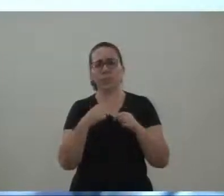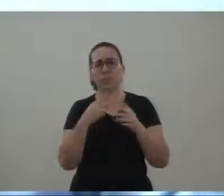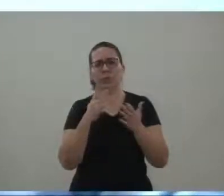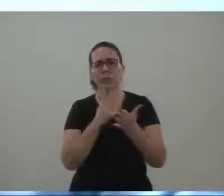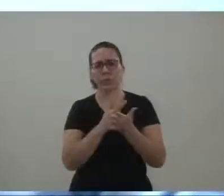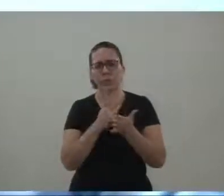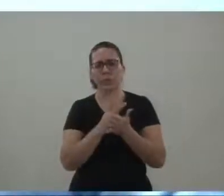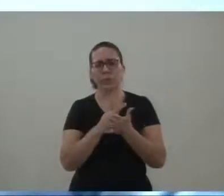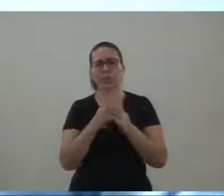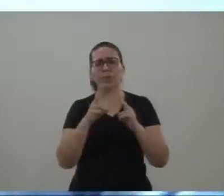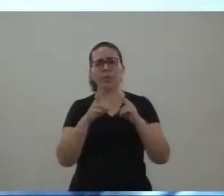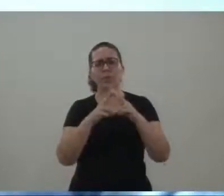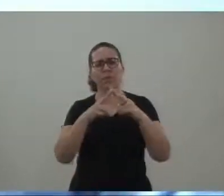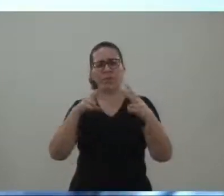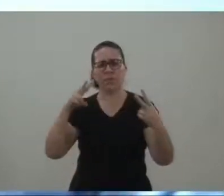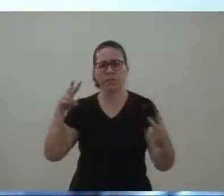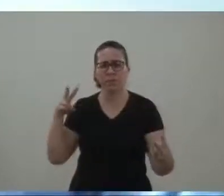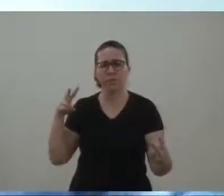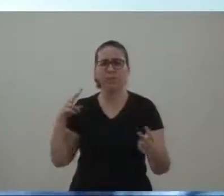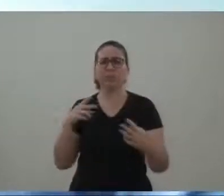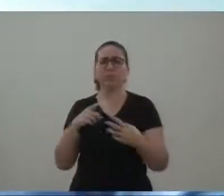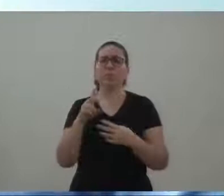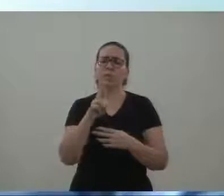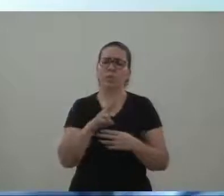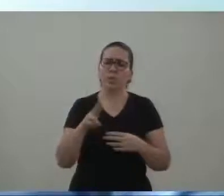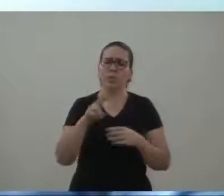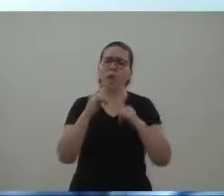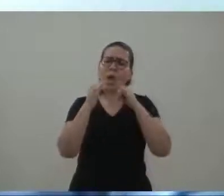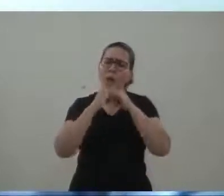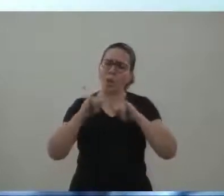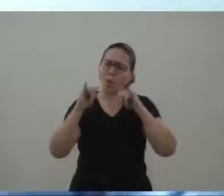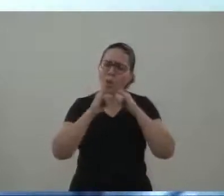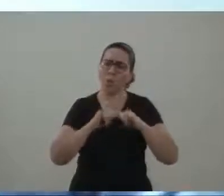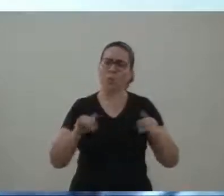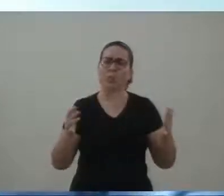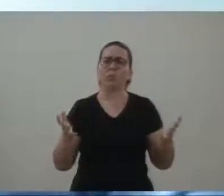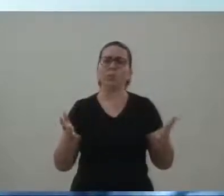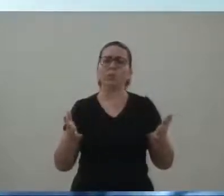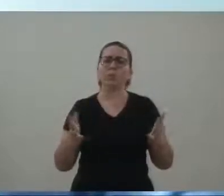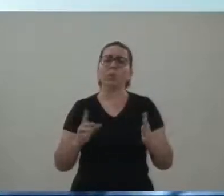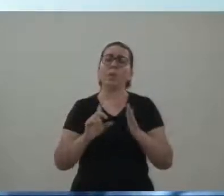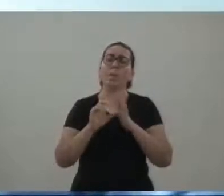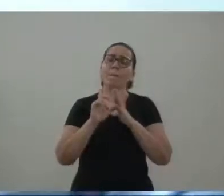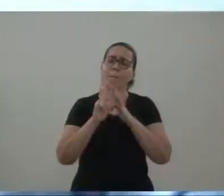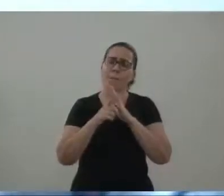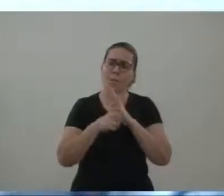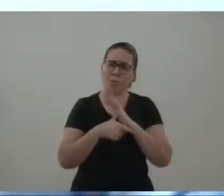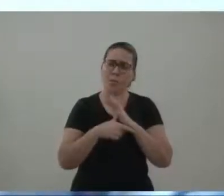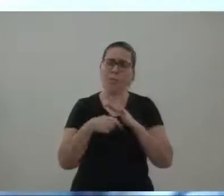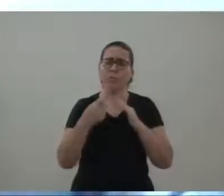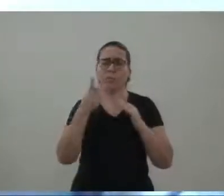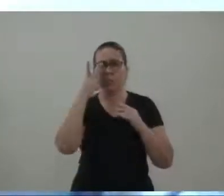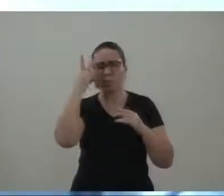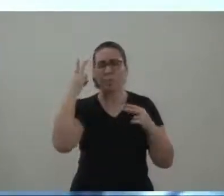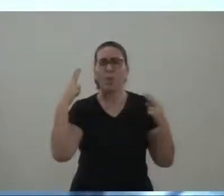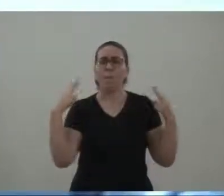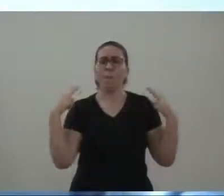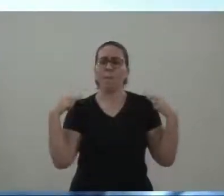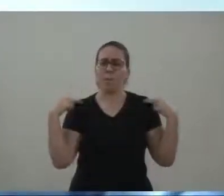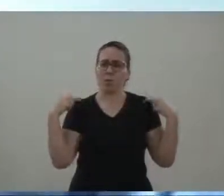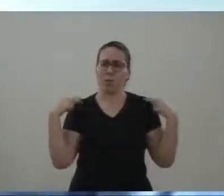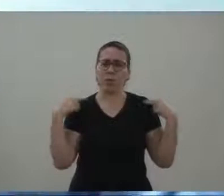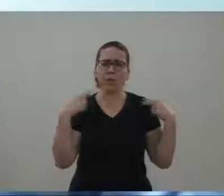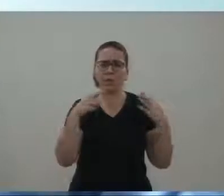forma virtual, né, e usar todos os meios de comunicação para isso. E, posteriormente, para aqueles motoristas que continuarem